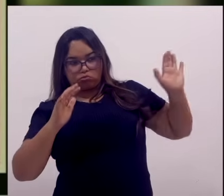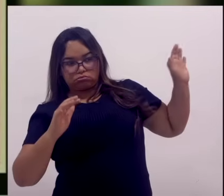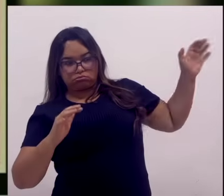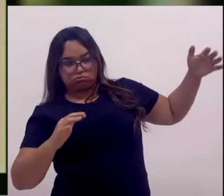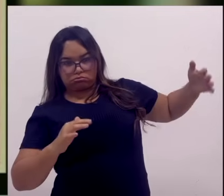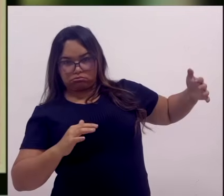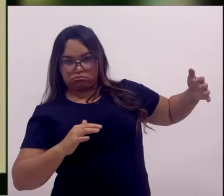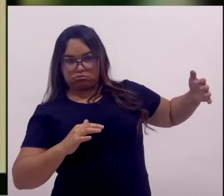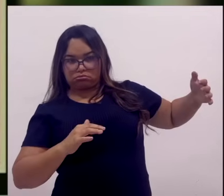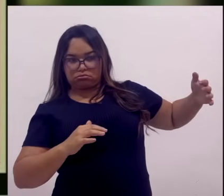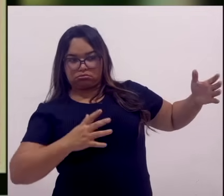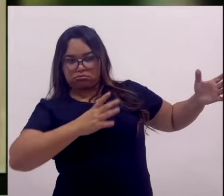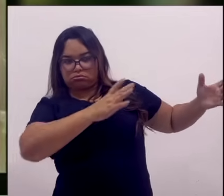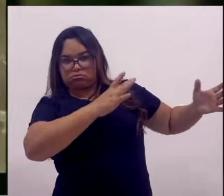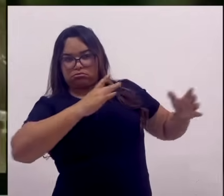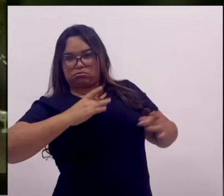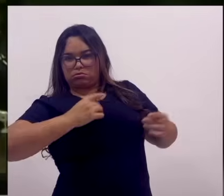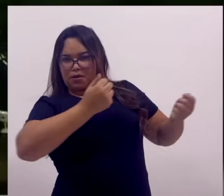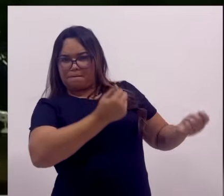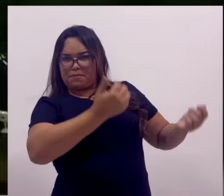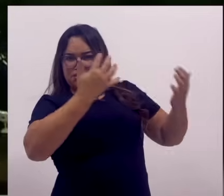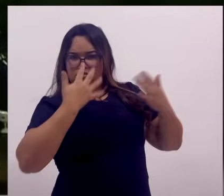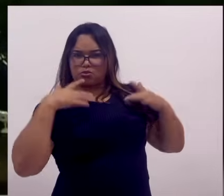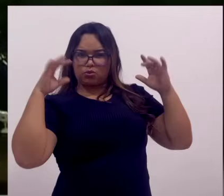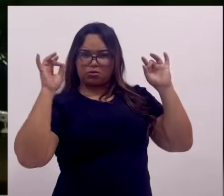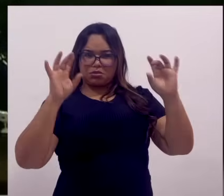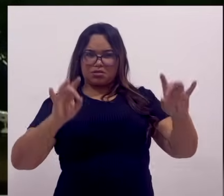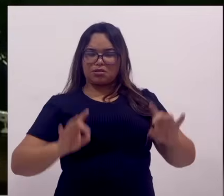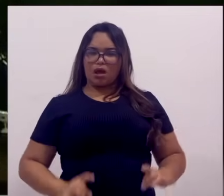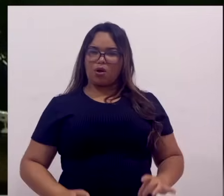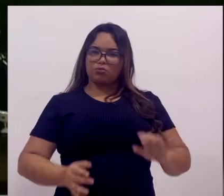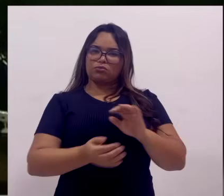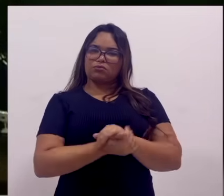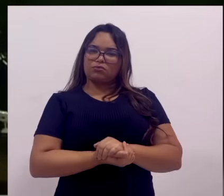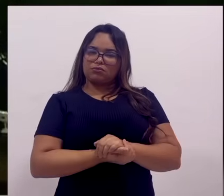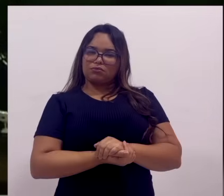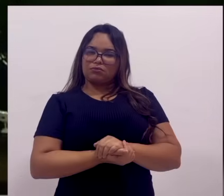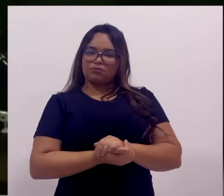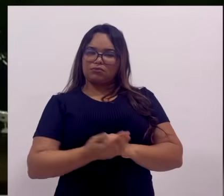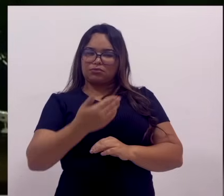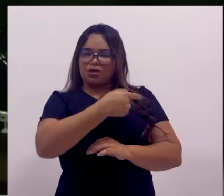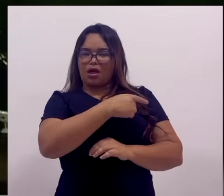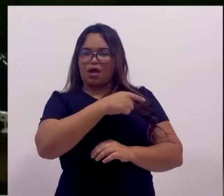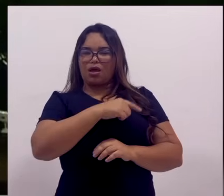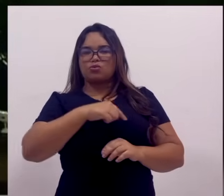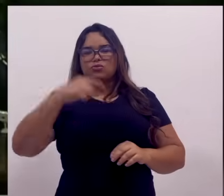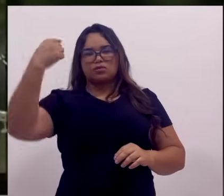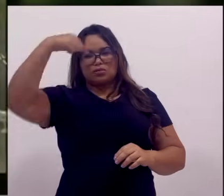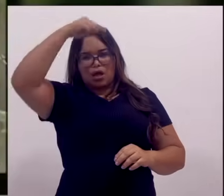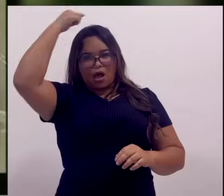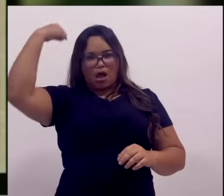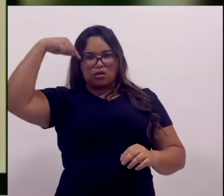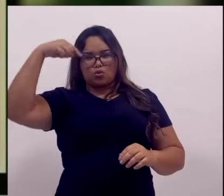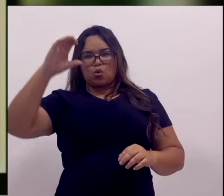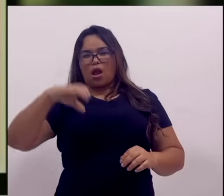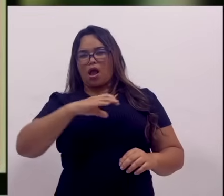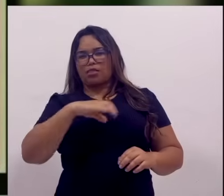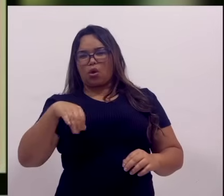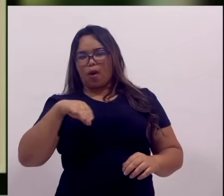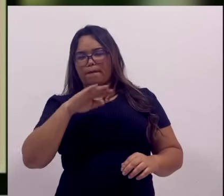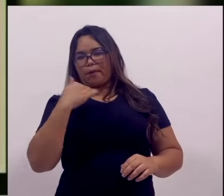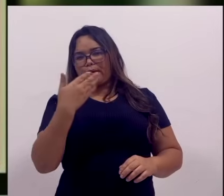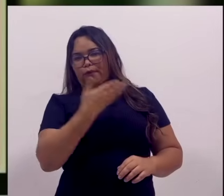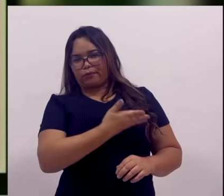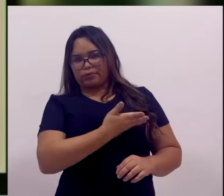puserem as mãos aqui, receberão uma bênção especial. Este é um santo católico que aparentemente morreu